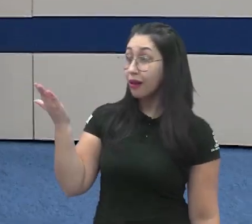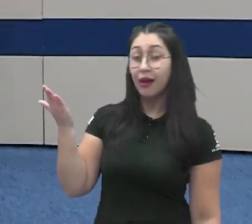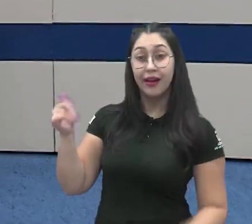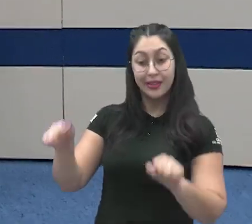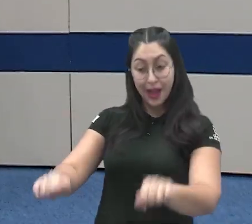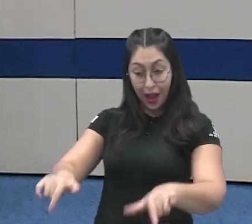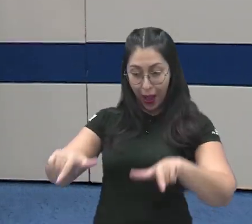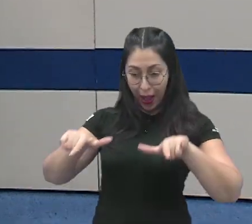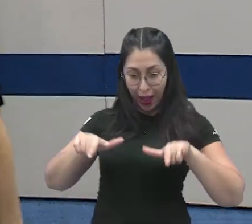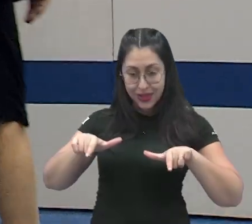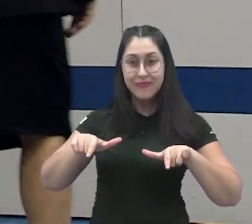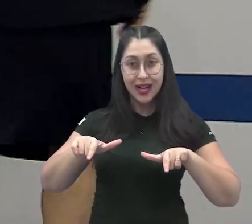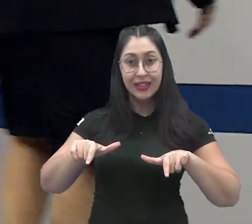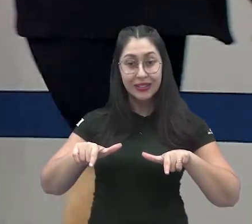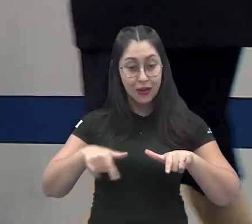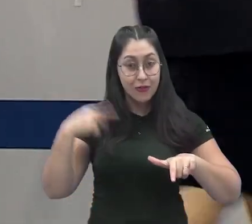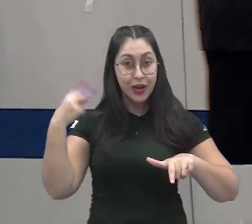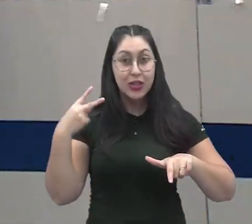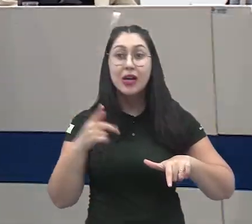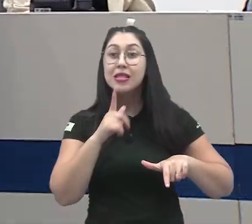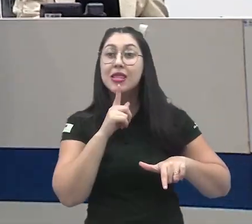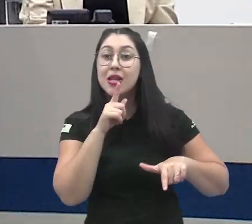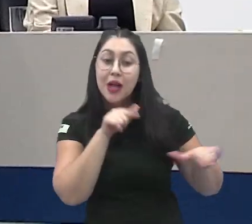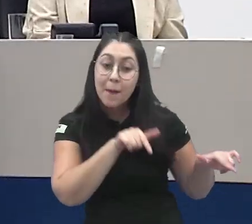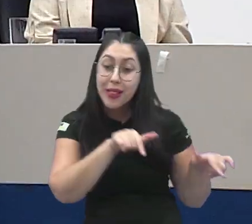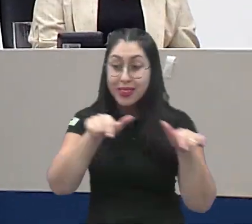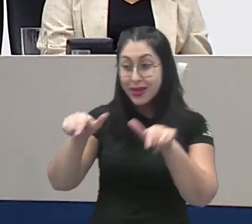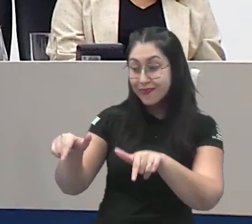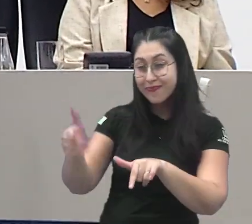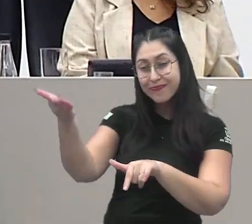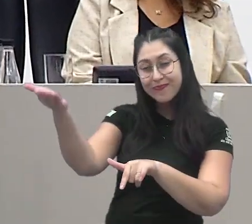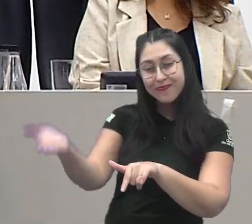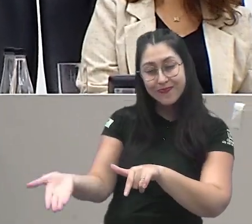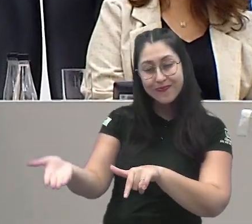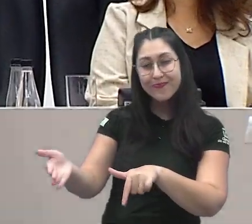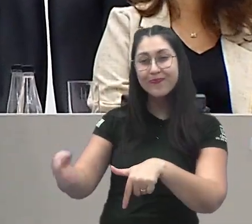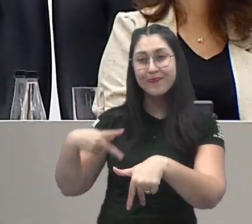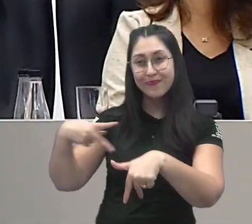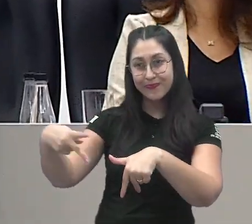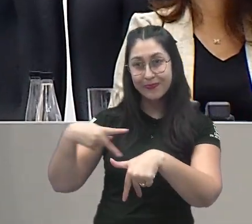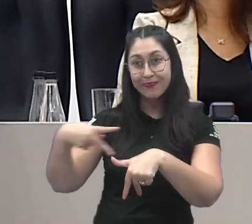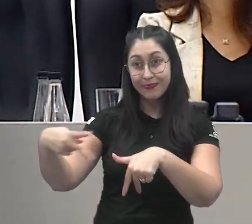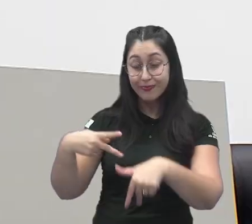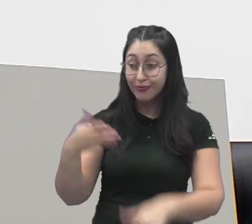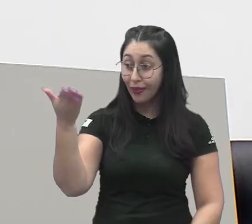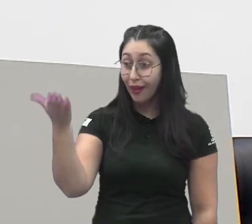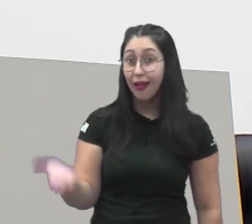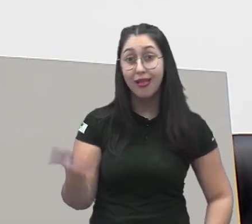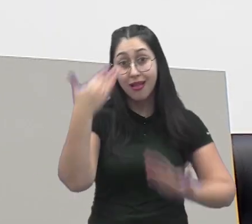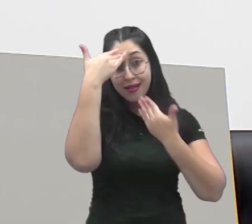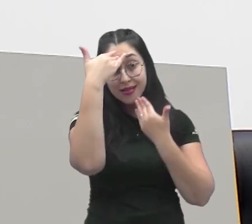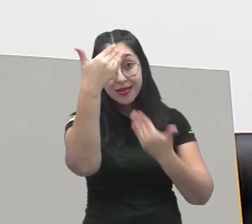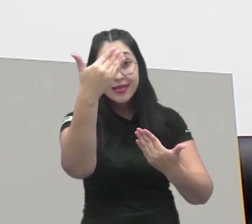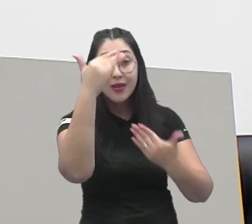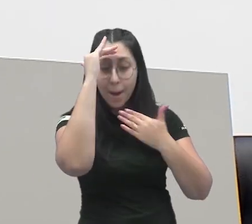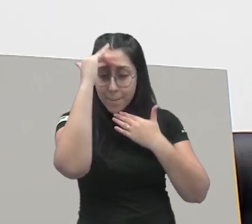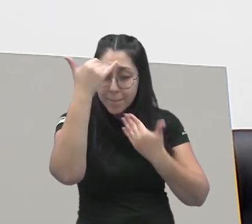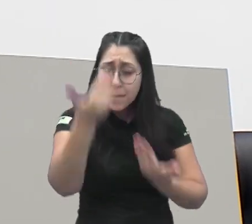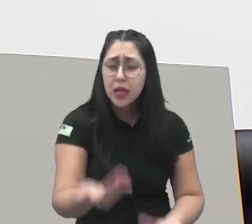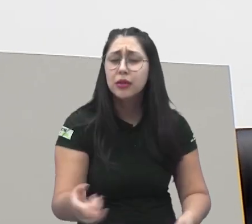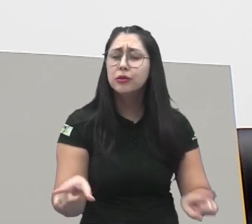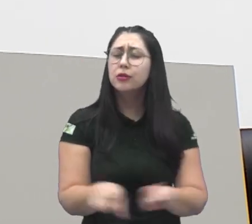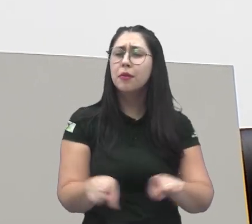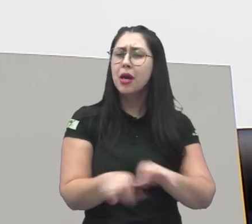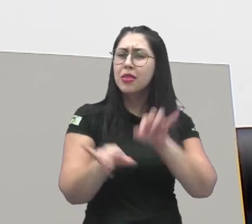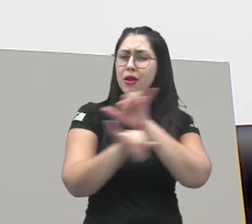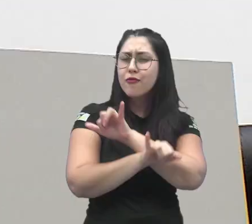Marcelo Bosco recebeu das mãos do vereador Sérgio Camargo o título de cidadão joseense. Ele agradeceu a homenagem